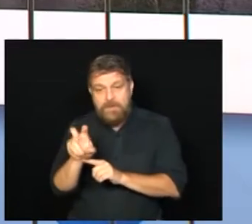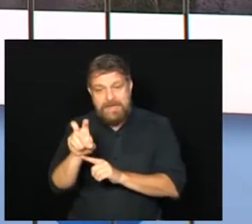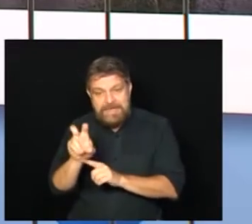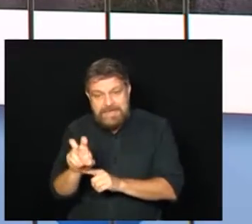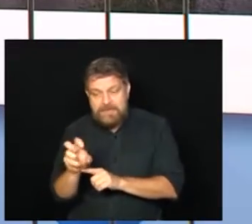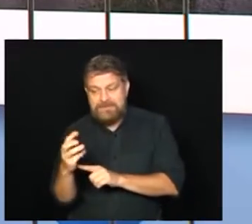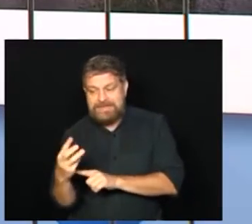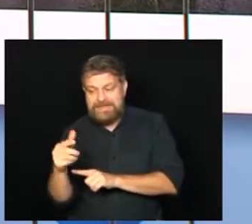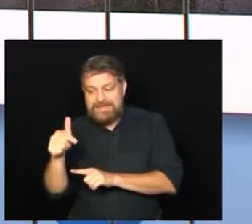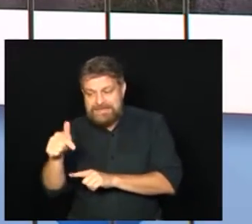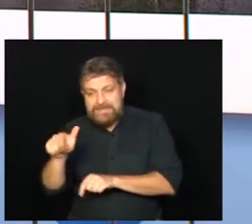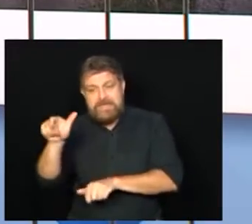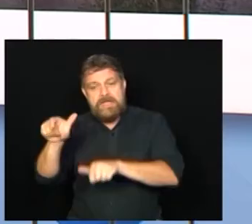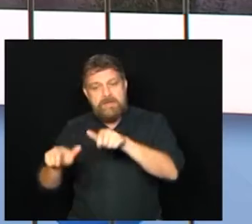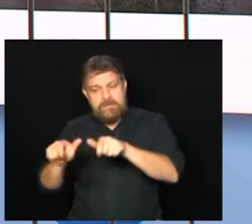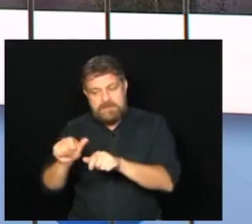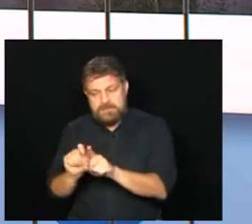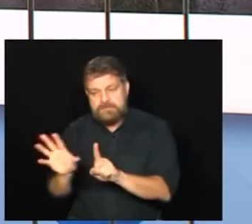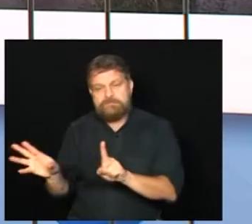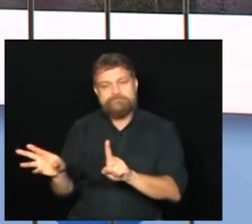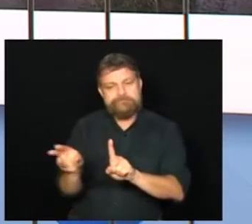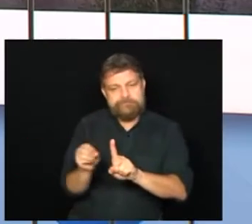20.645.537 casos da doença. São